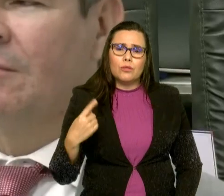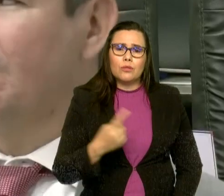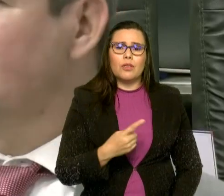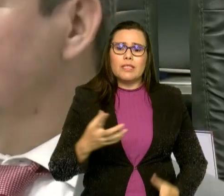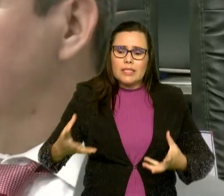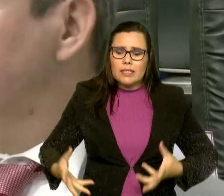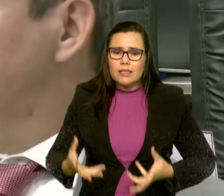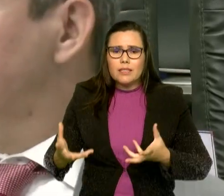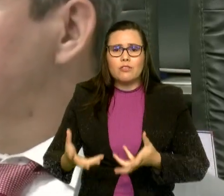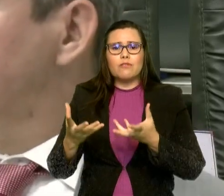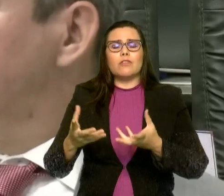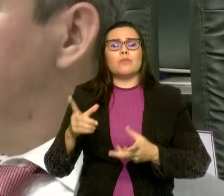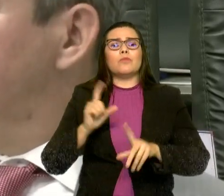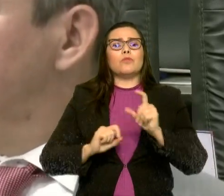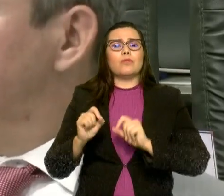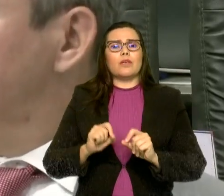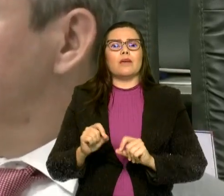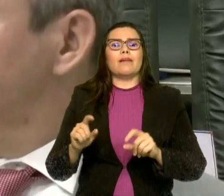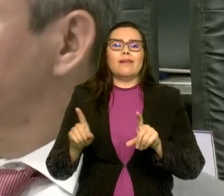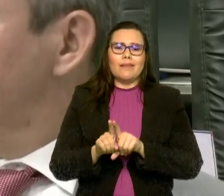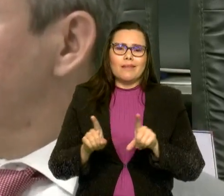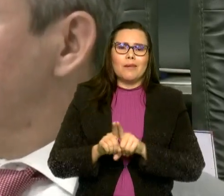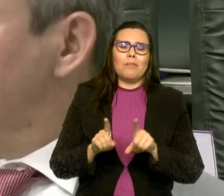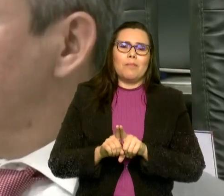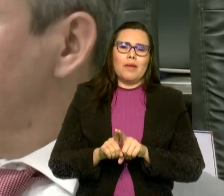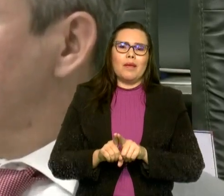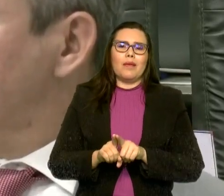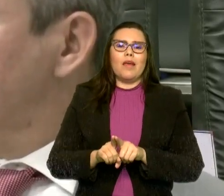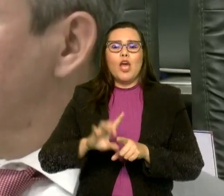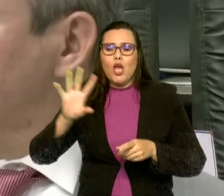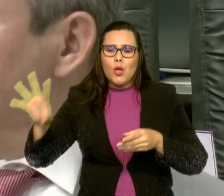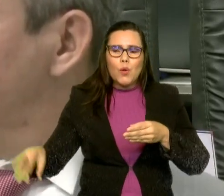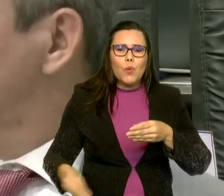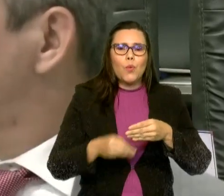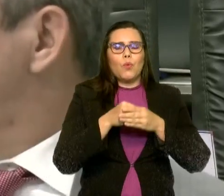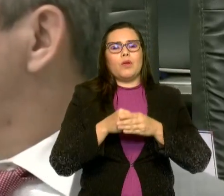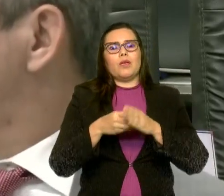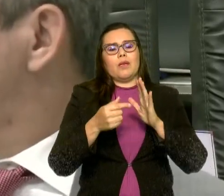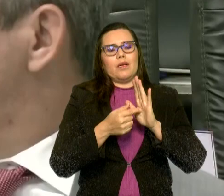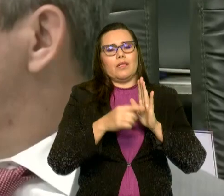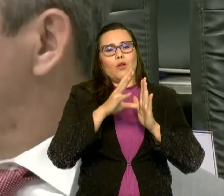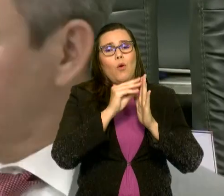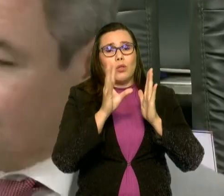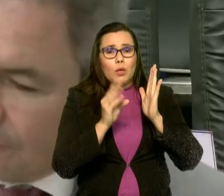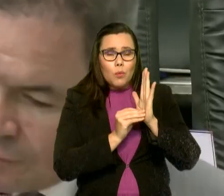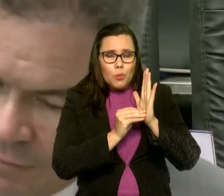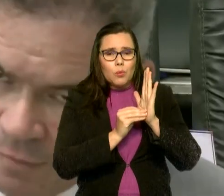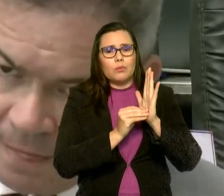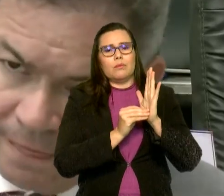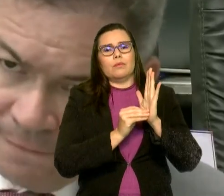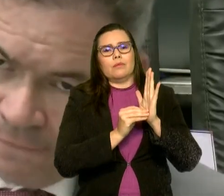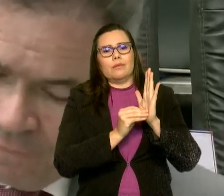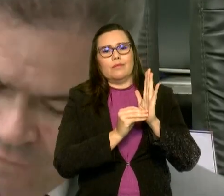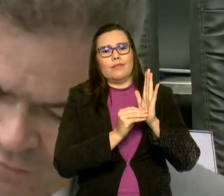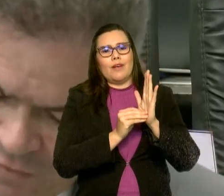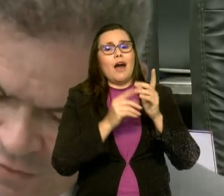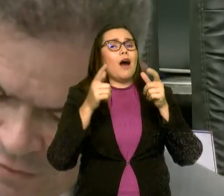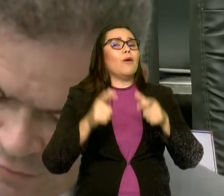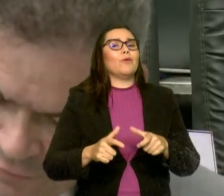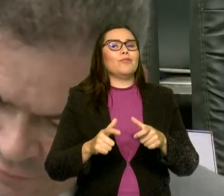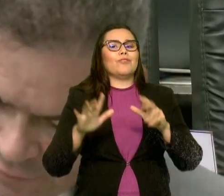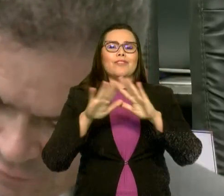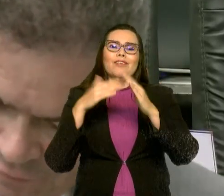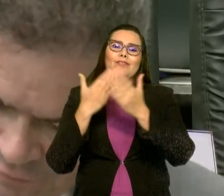que essa temática seja incorporada às nossas instituições curriculares, para que nossos jovens conheçam a nossa história, nossa geografia,